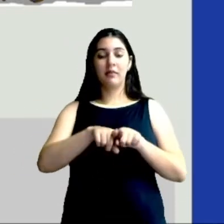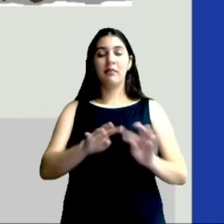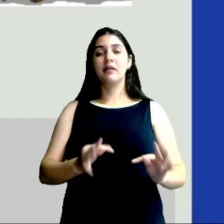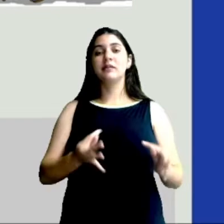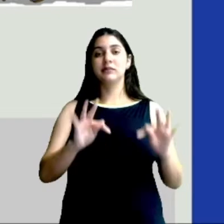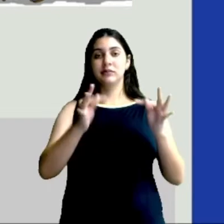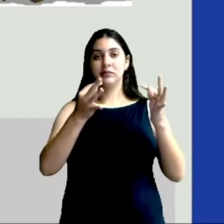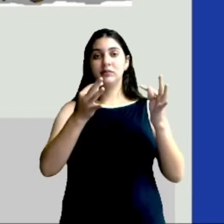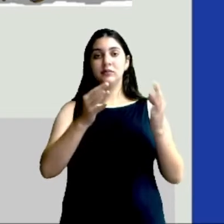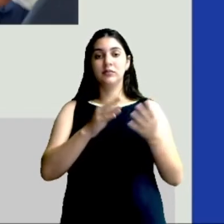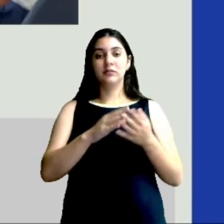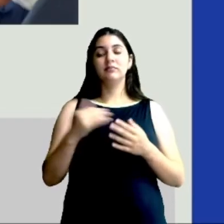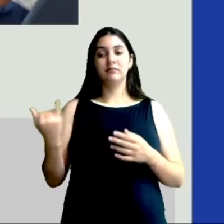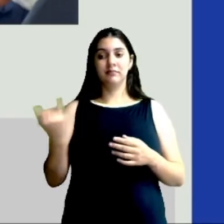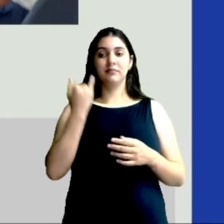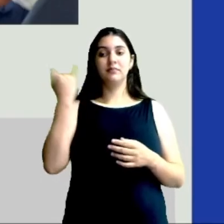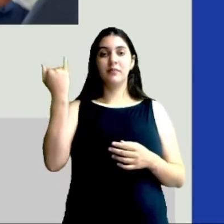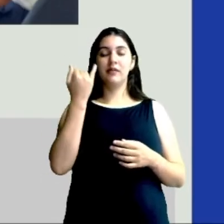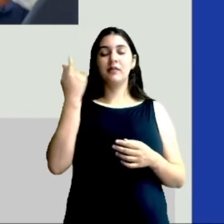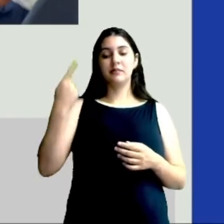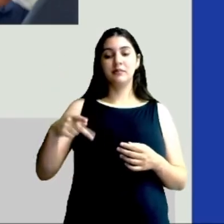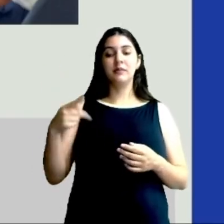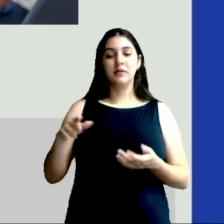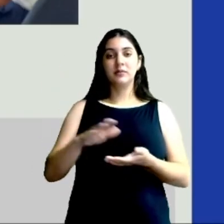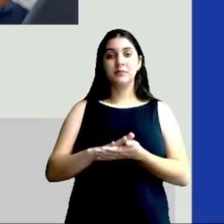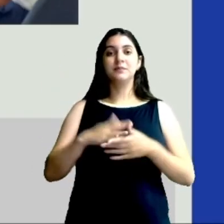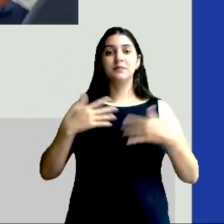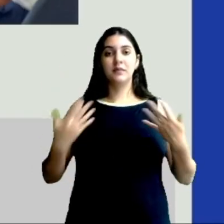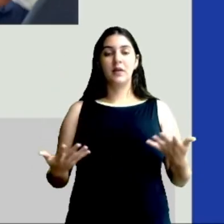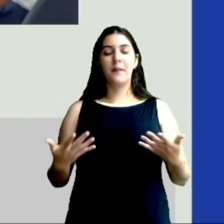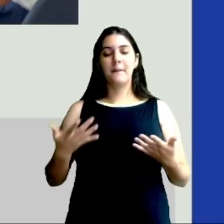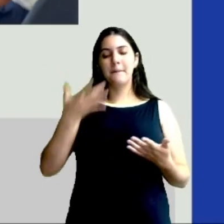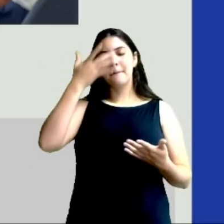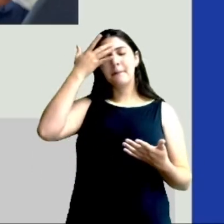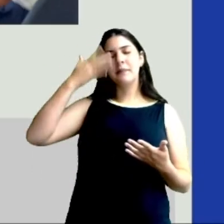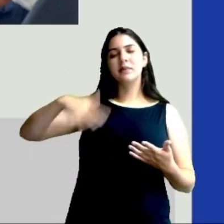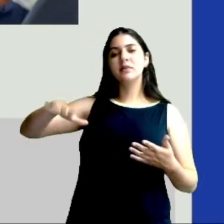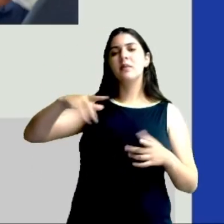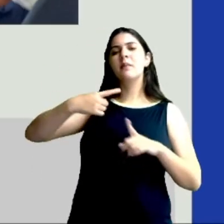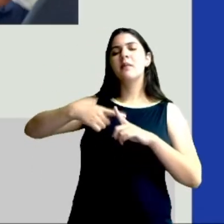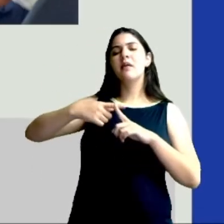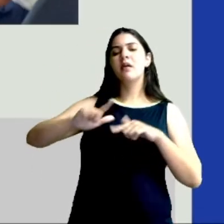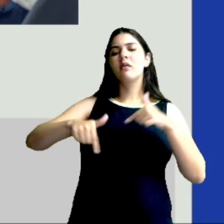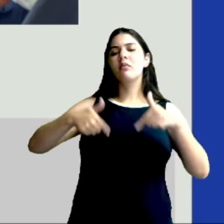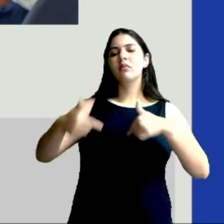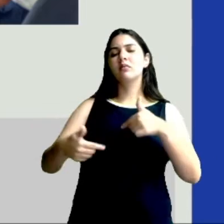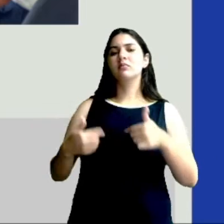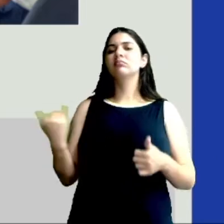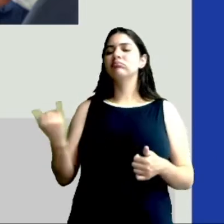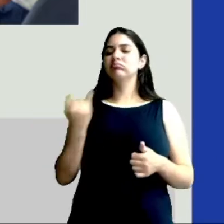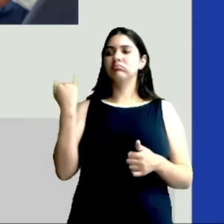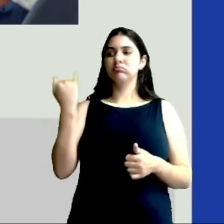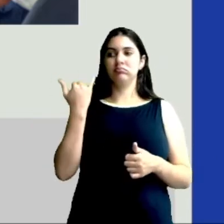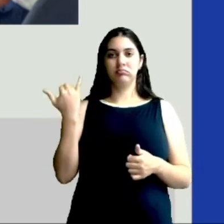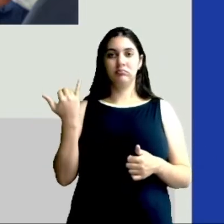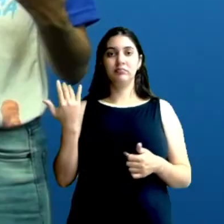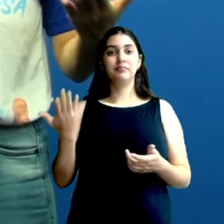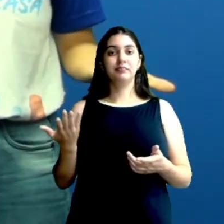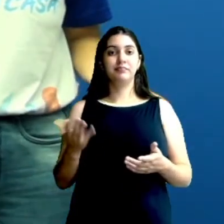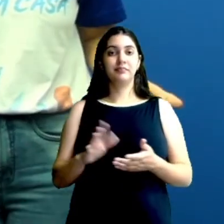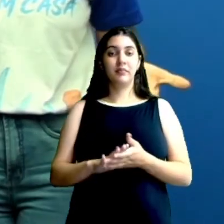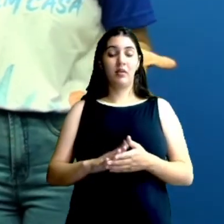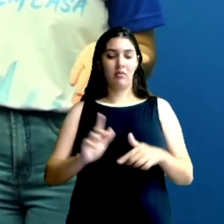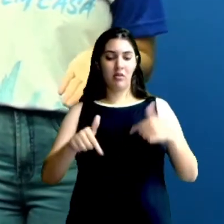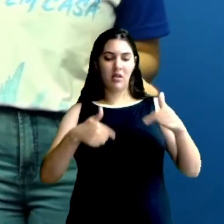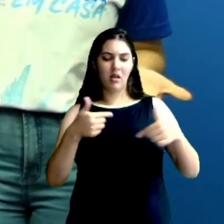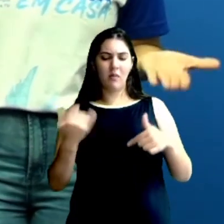tecnologia ela é primordial para isso. Então, pessoal, por que o trabalho é importante? O trabalho é importante só